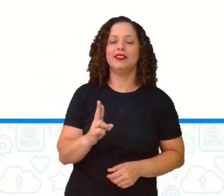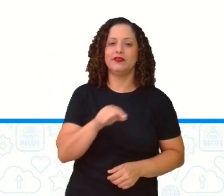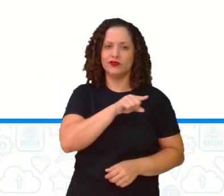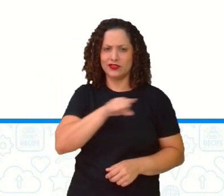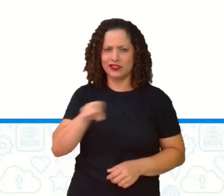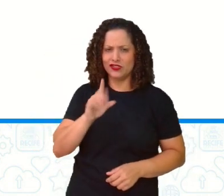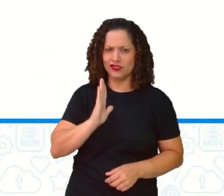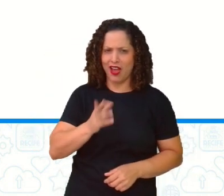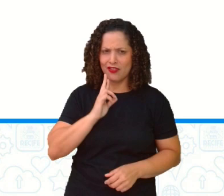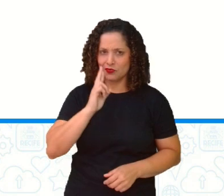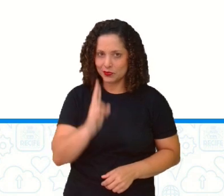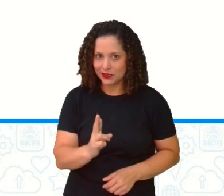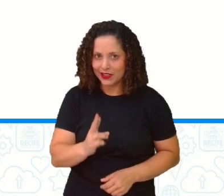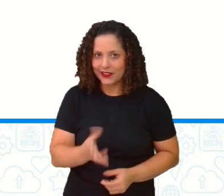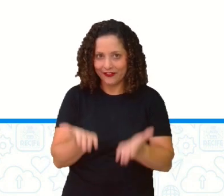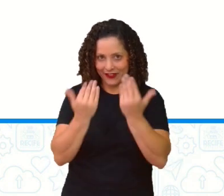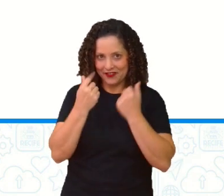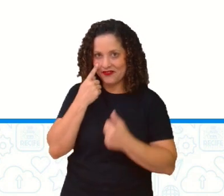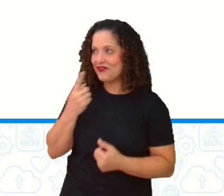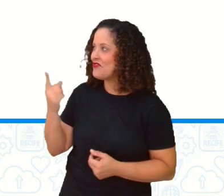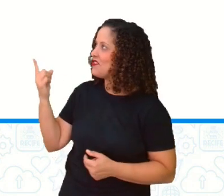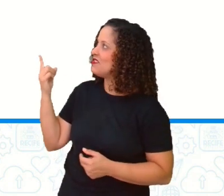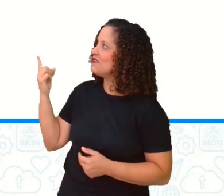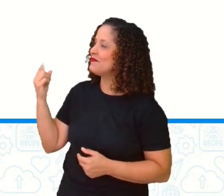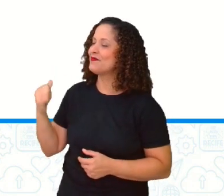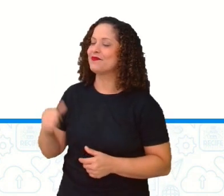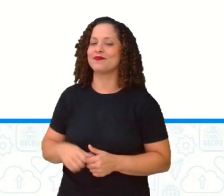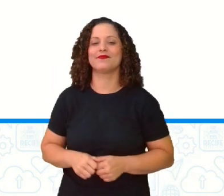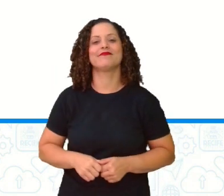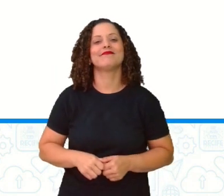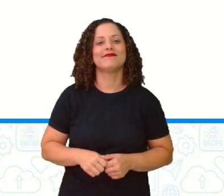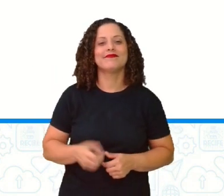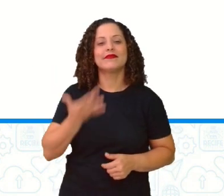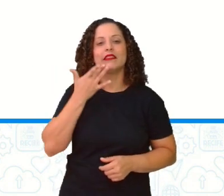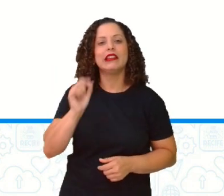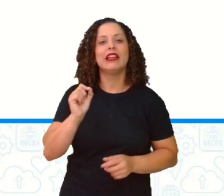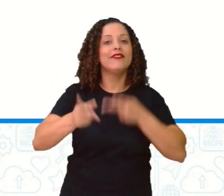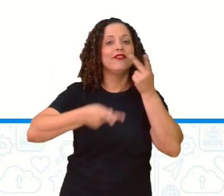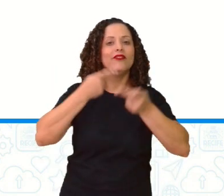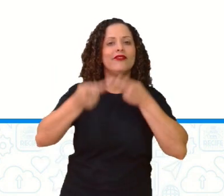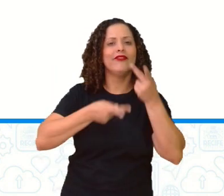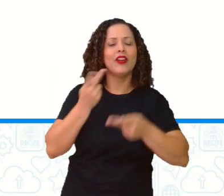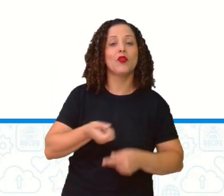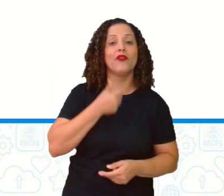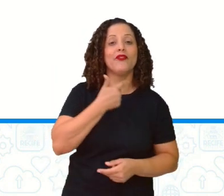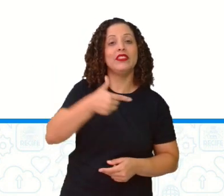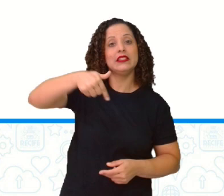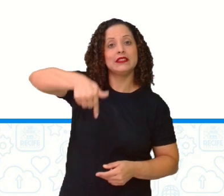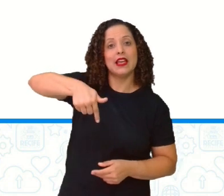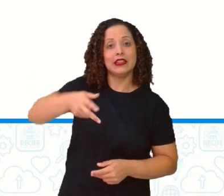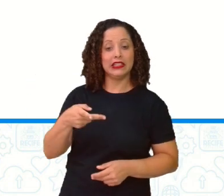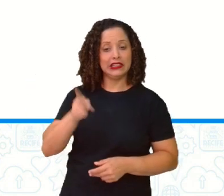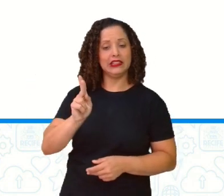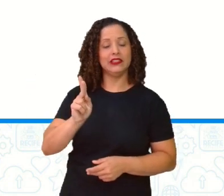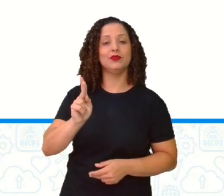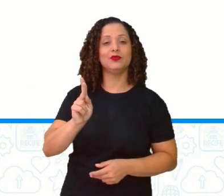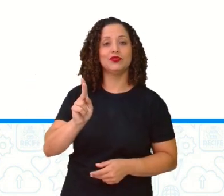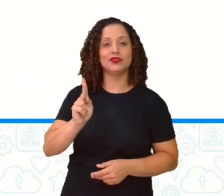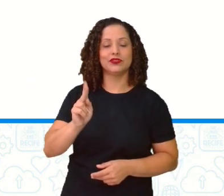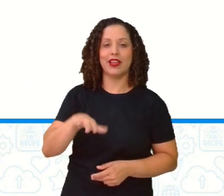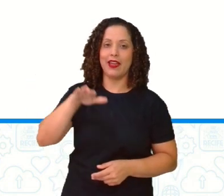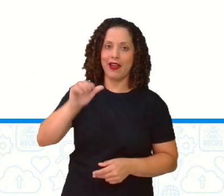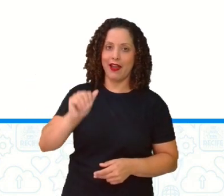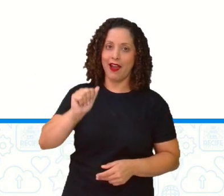já responderam? Vamos conferir? Olha aí, quem foi que disse 27 quilogramas?